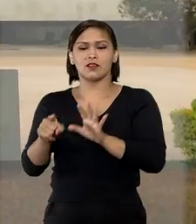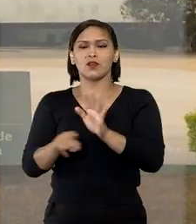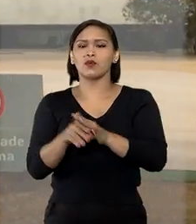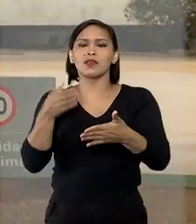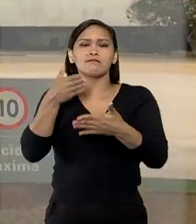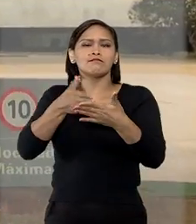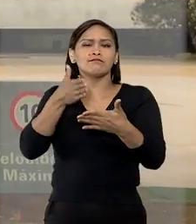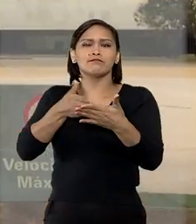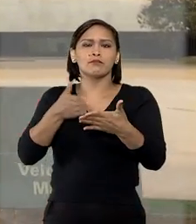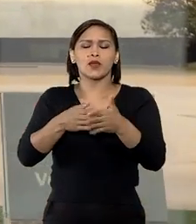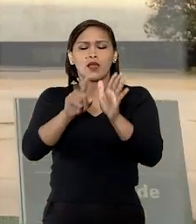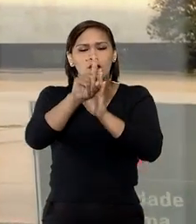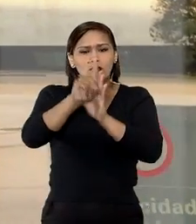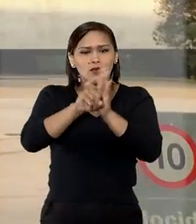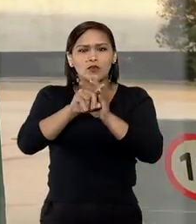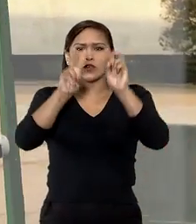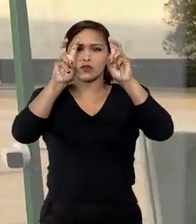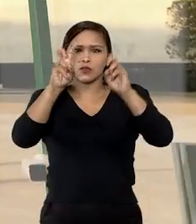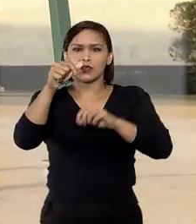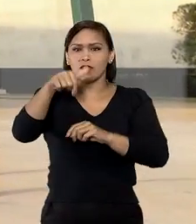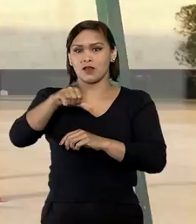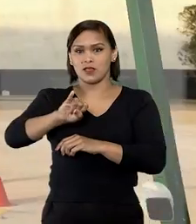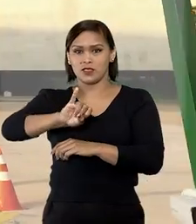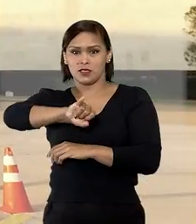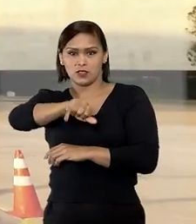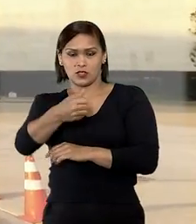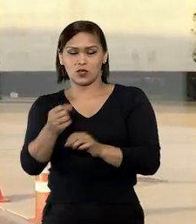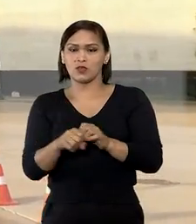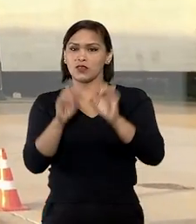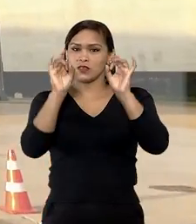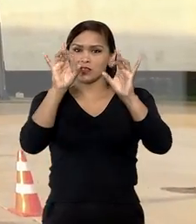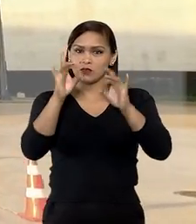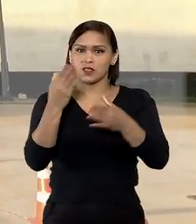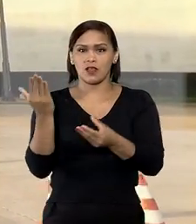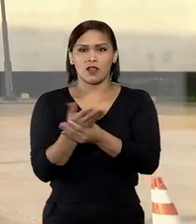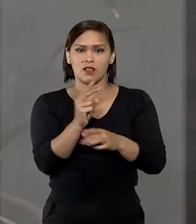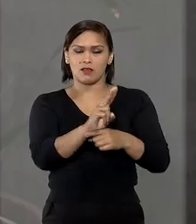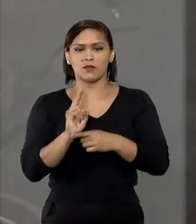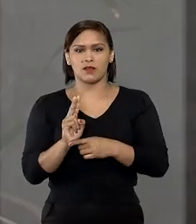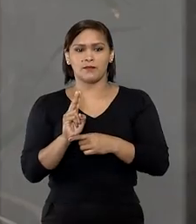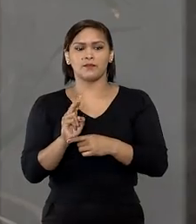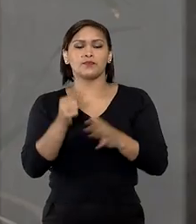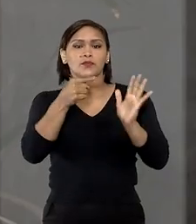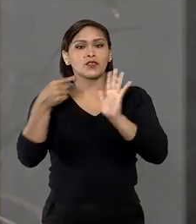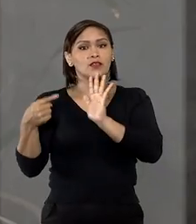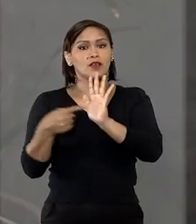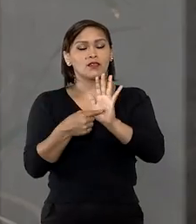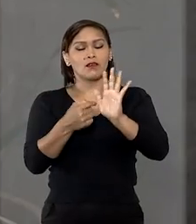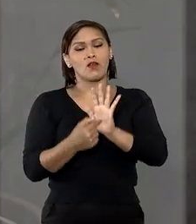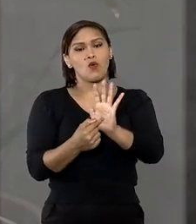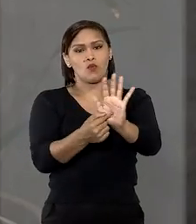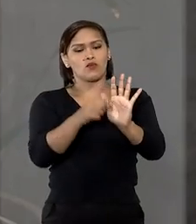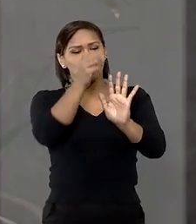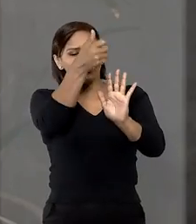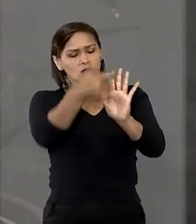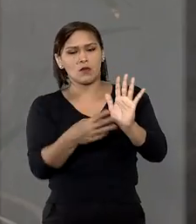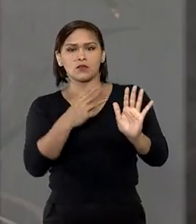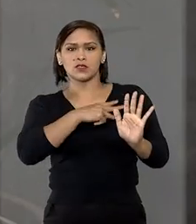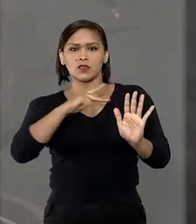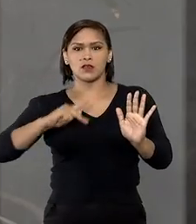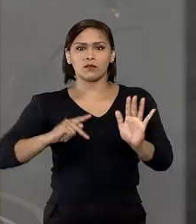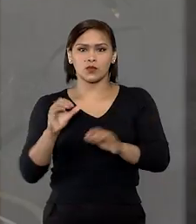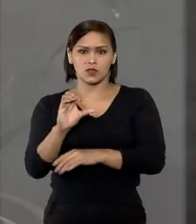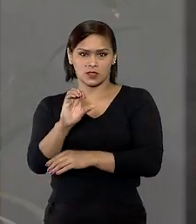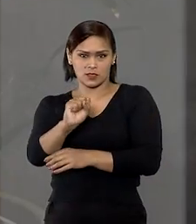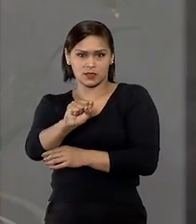O que impede a apreciação do tema pelo STJ especialmente em liminar na denúncia apresentada ao Ministério Público